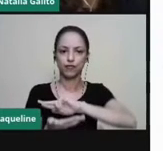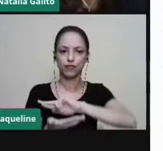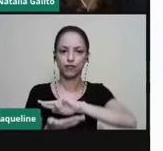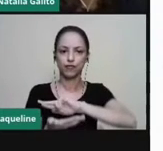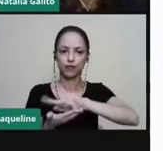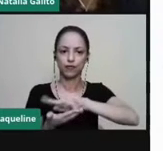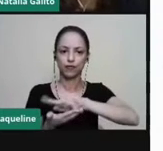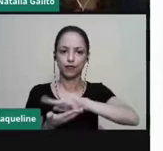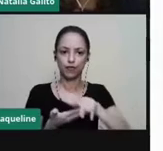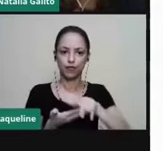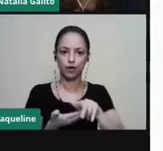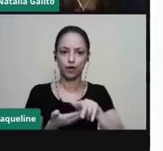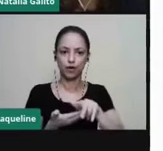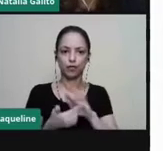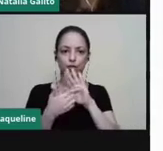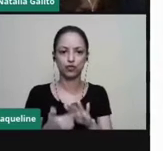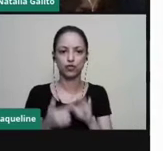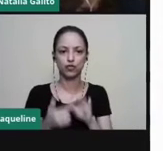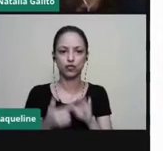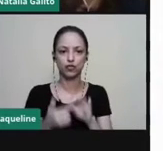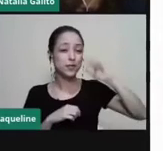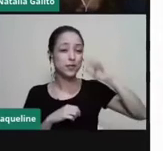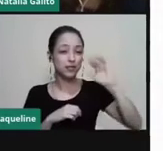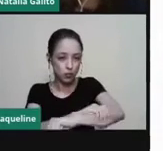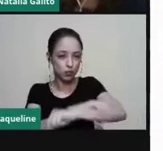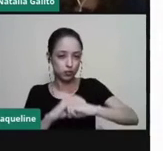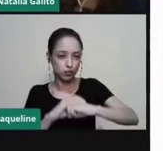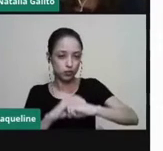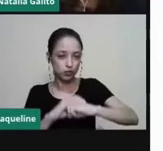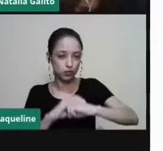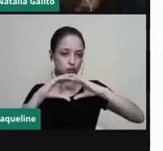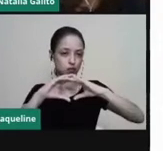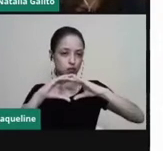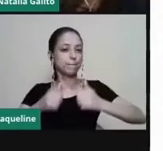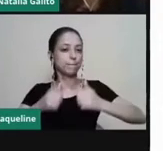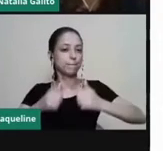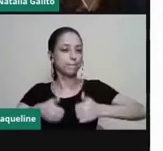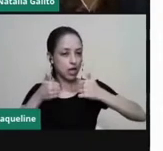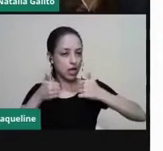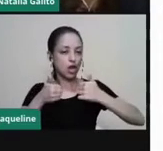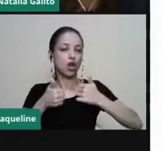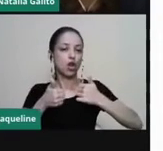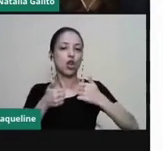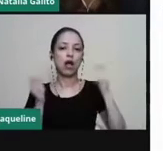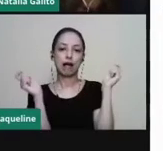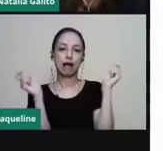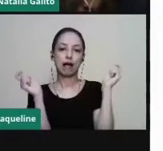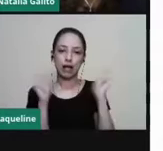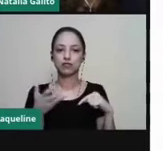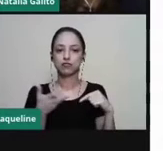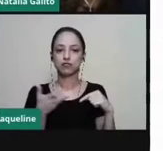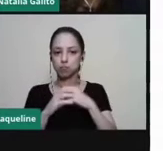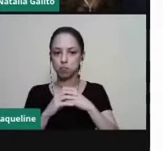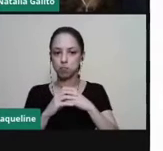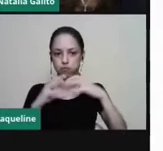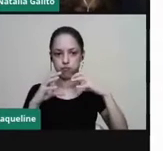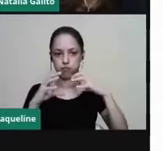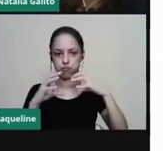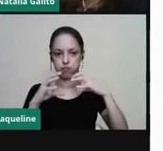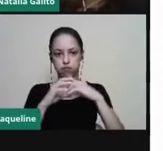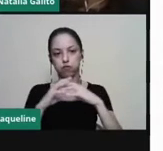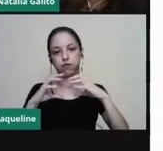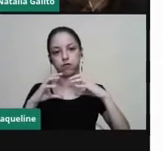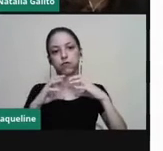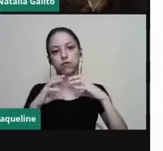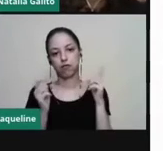maior, então, a dilatação mediada pelo fluxo, melhor está a sua função endotelial, sua capacidade de dilatar. E